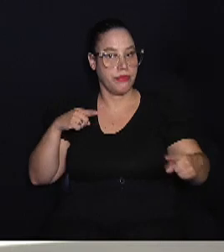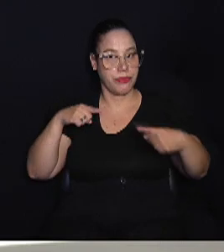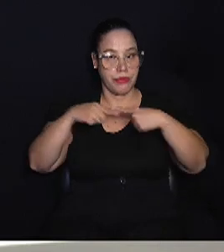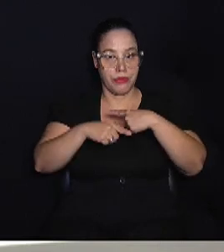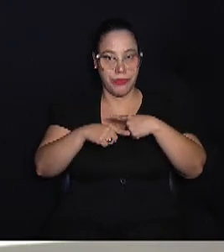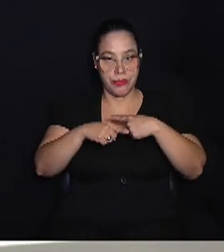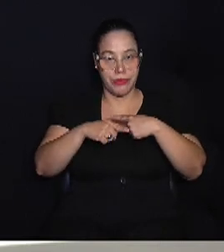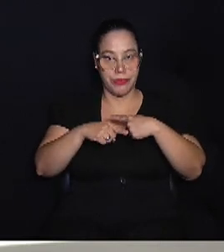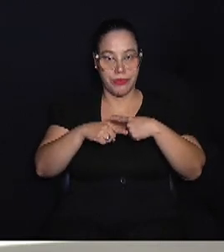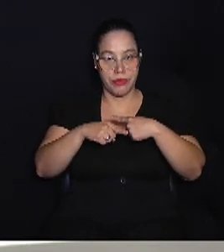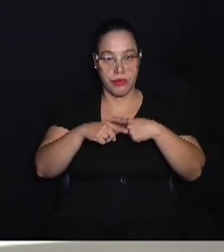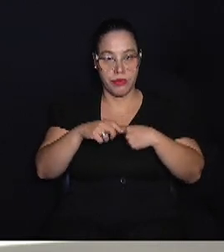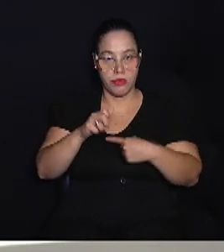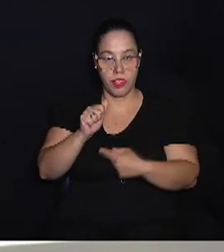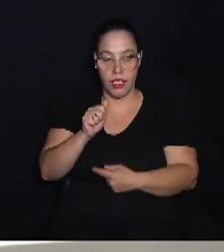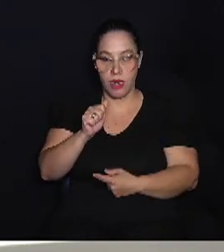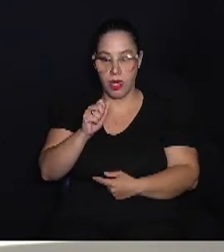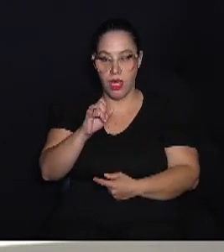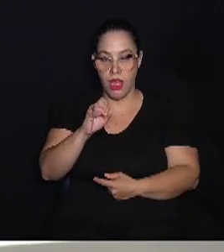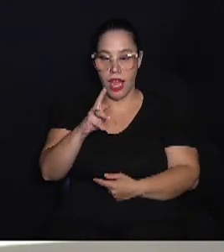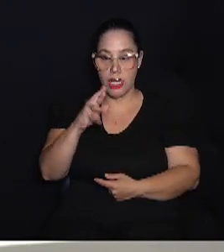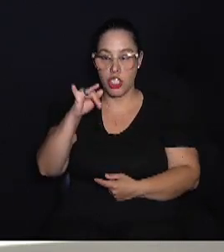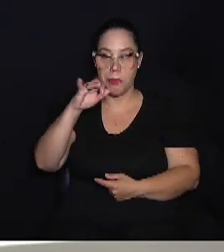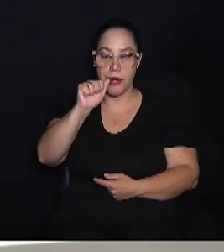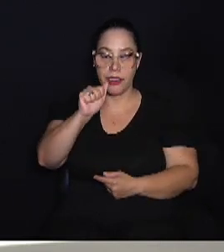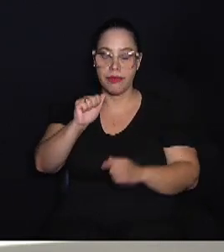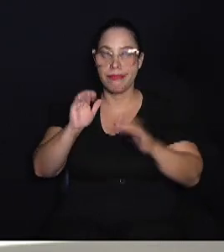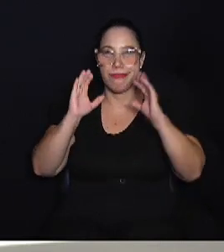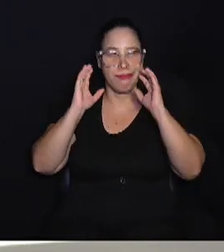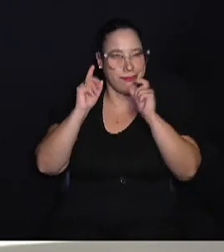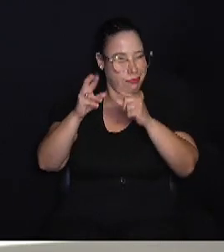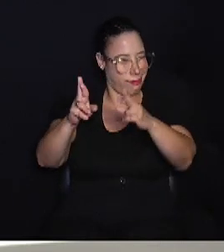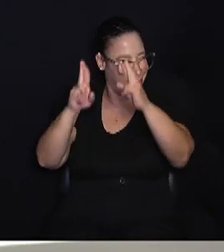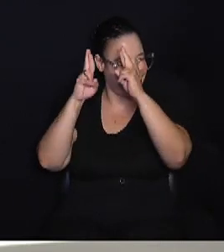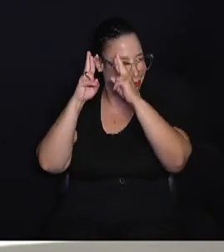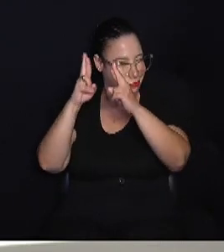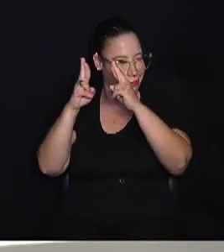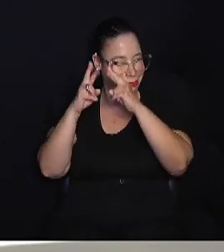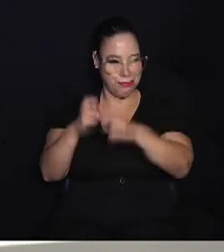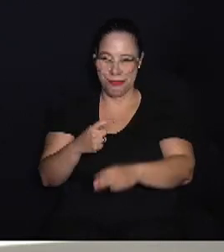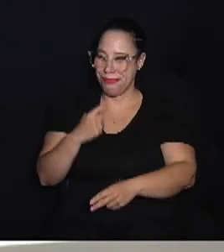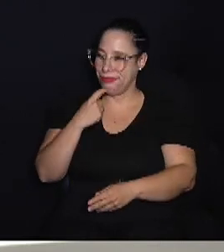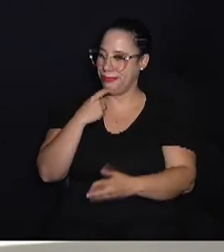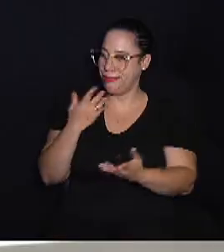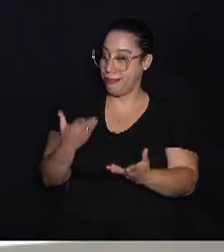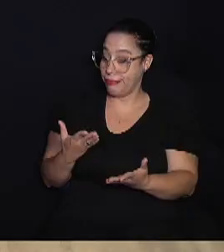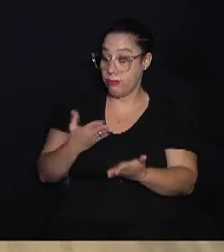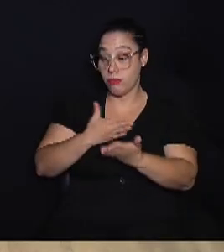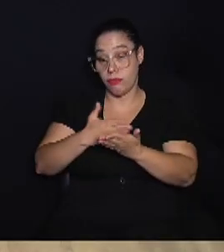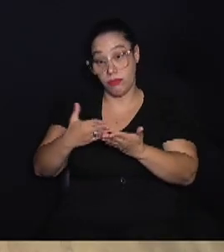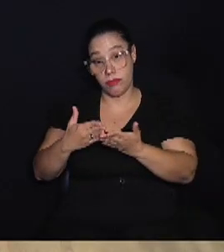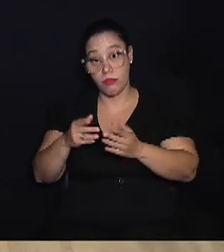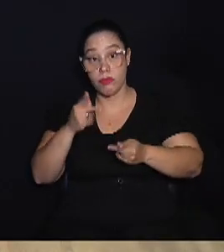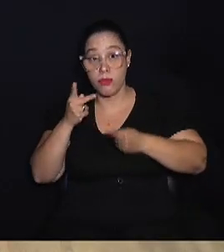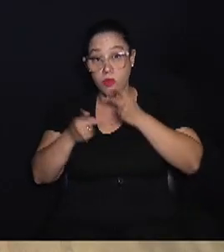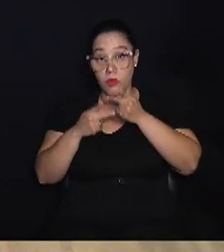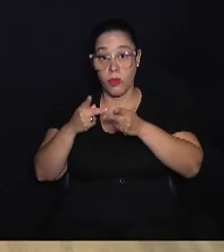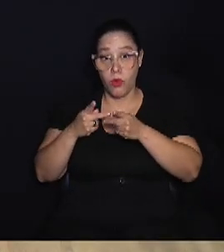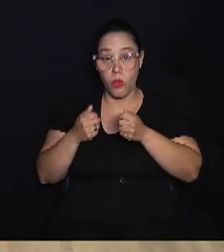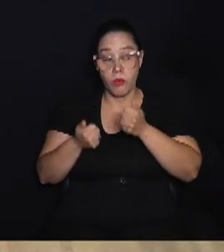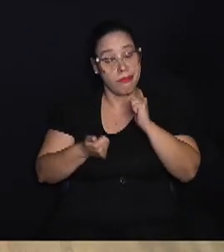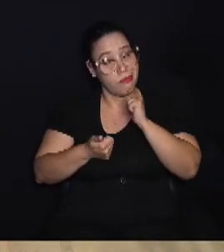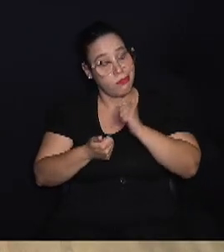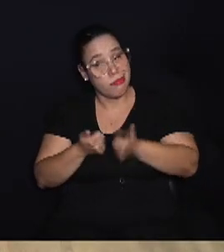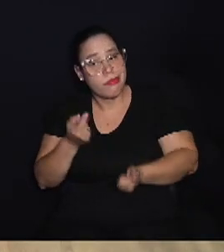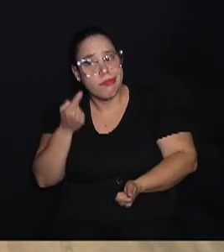o time do Atibaia. E a gente deseja boa sorte à equipe campineira. A gente continua falando de esporte, mas